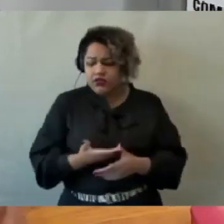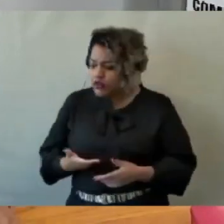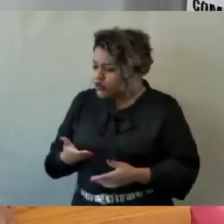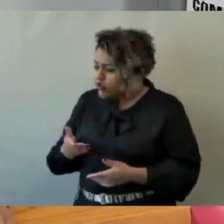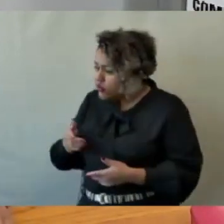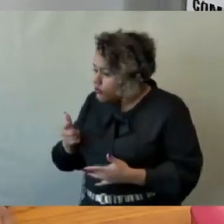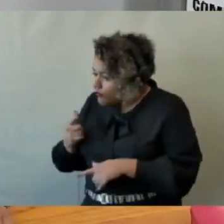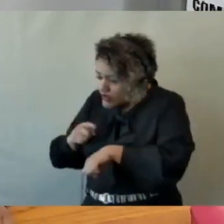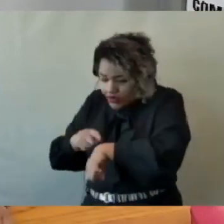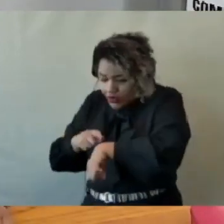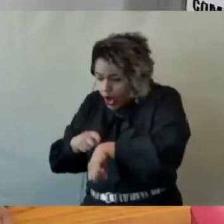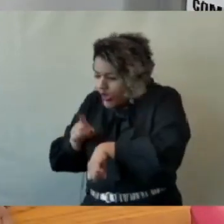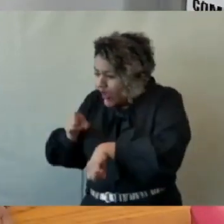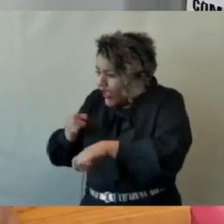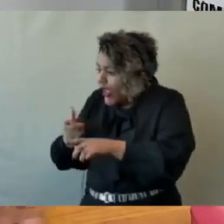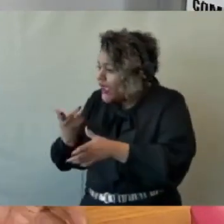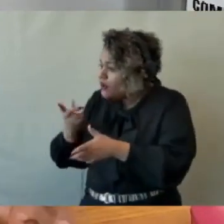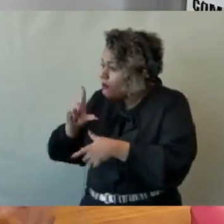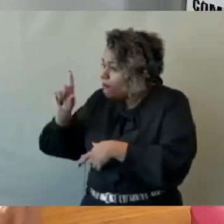na rua.